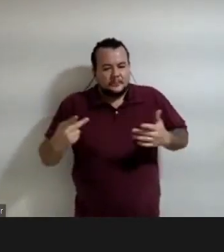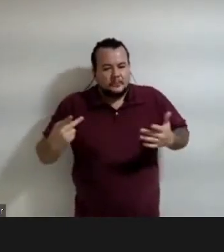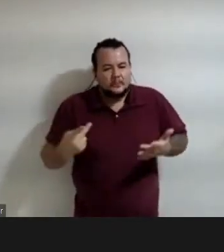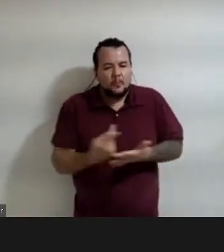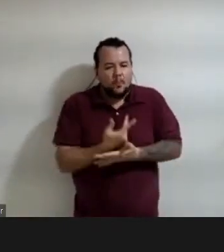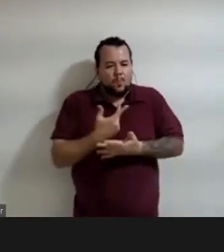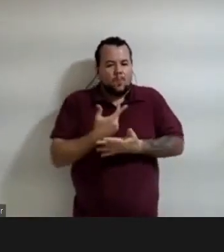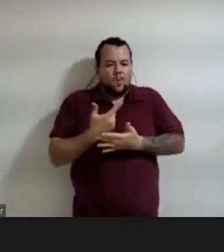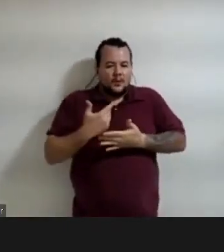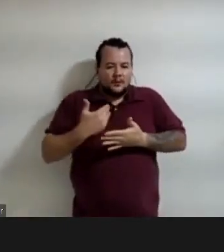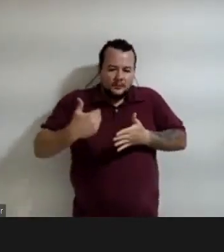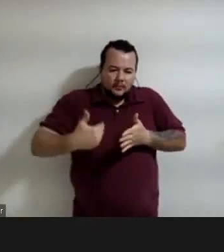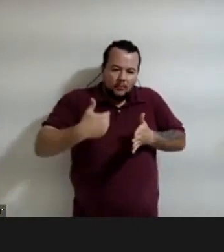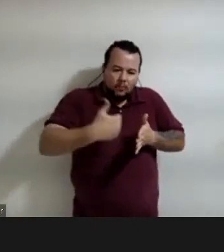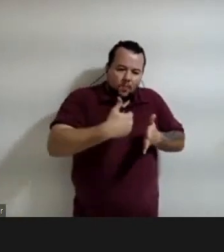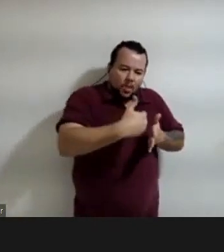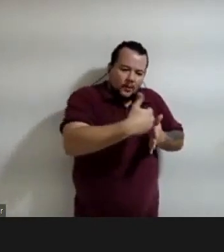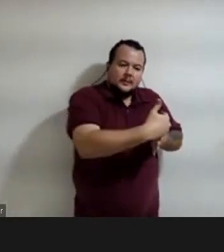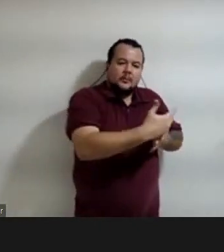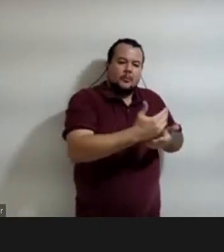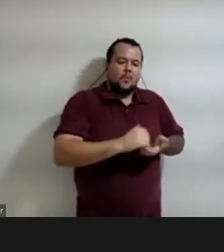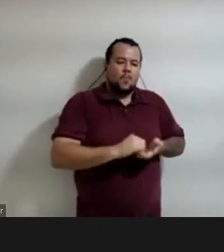longo do caminho.